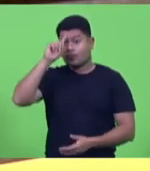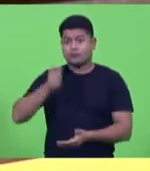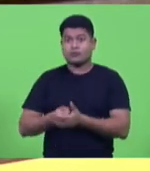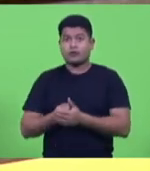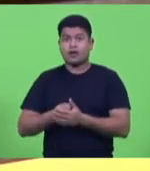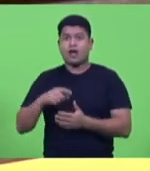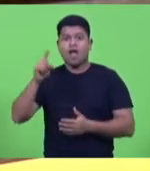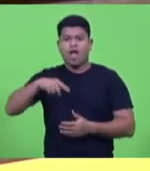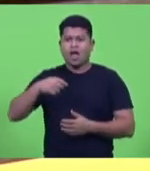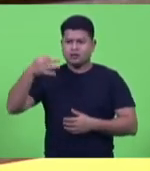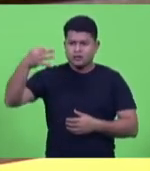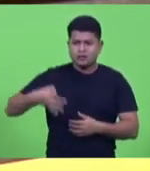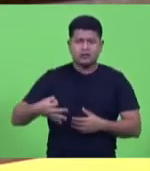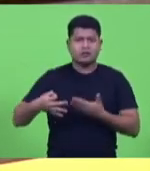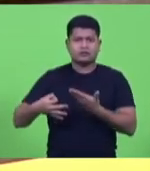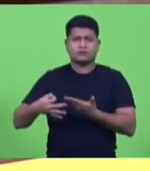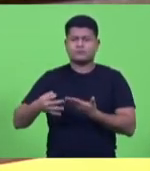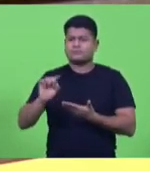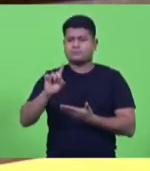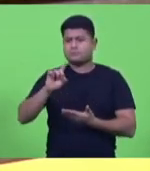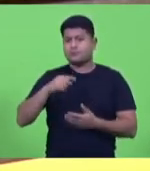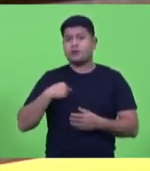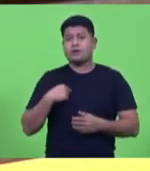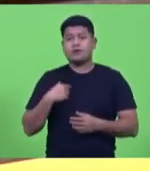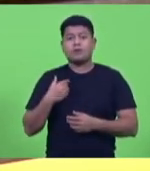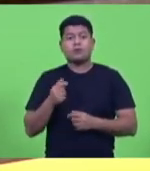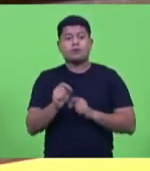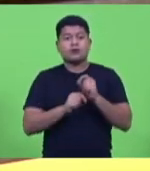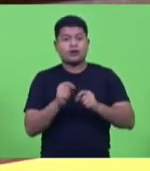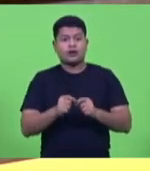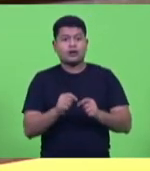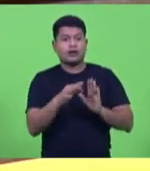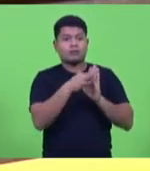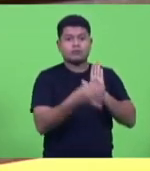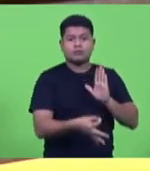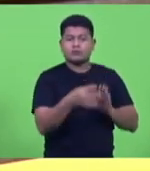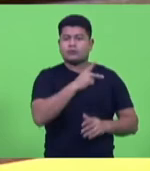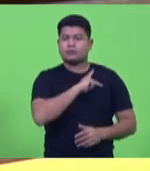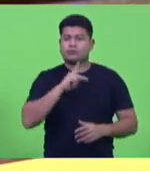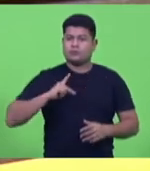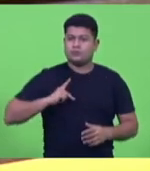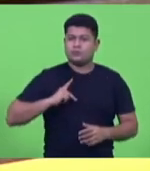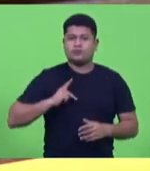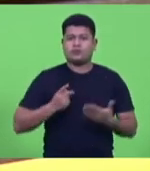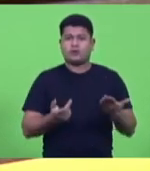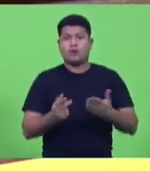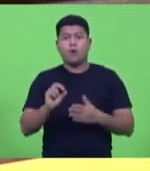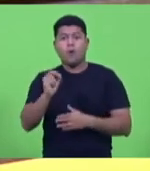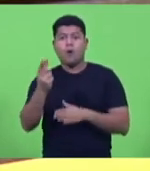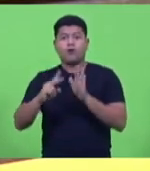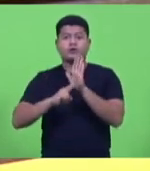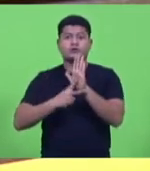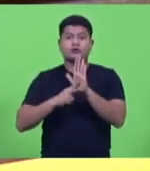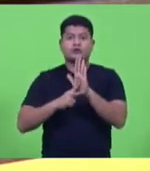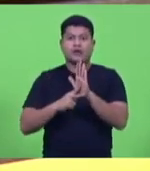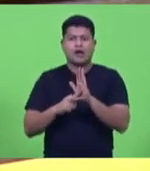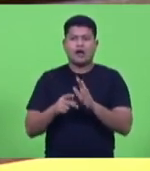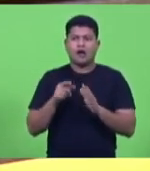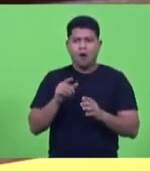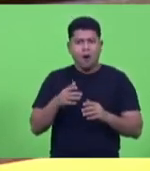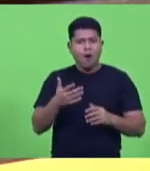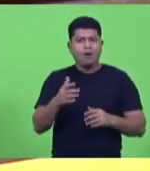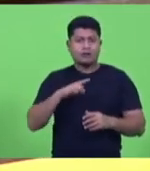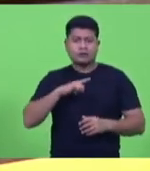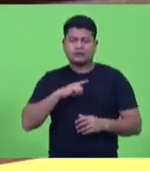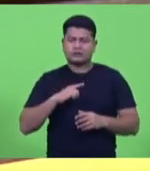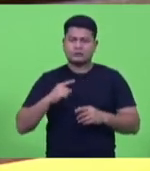certo, mas com base na opinião pública, com base no que o sindicato ia pressioná-los, com base no